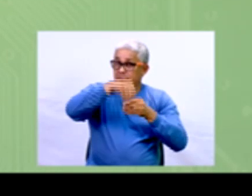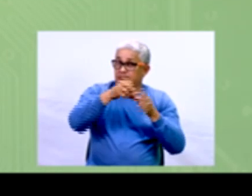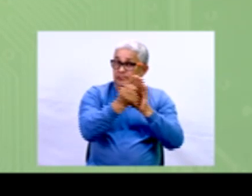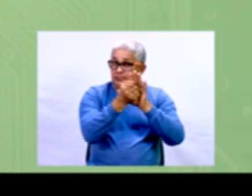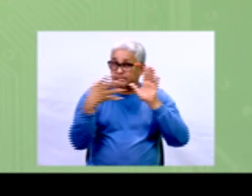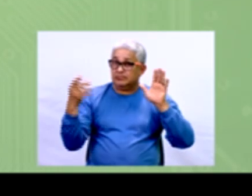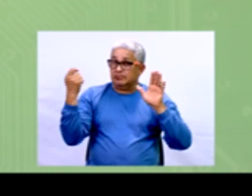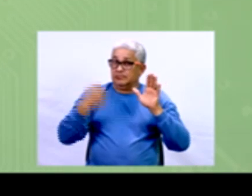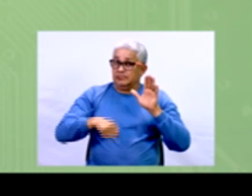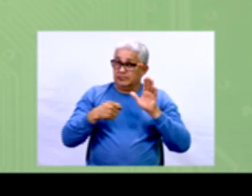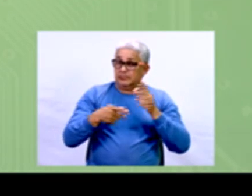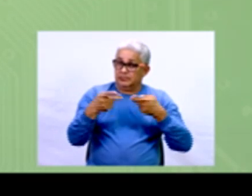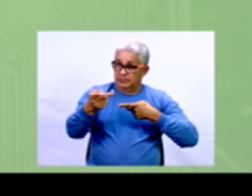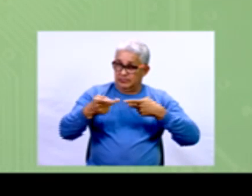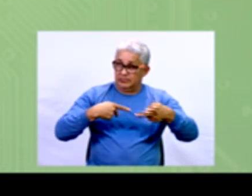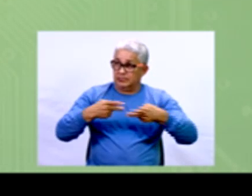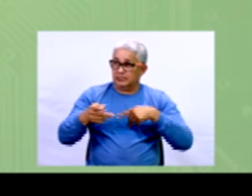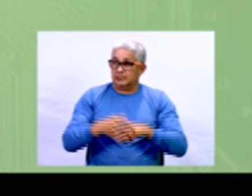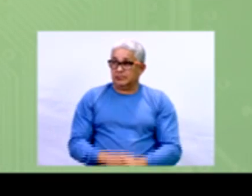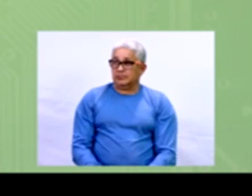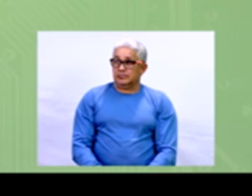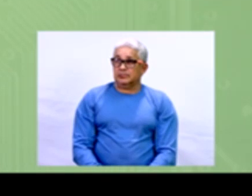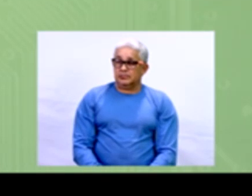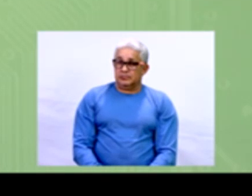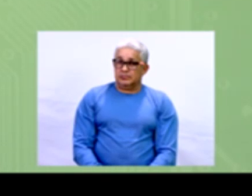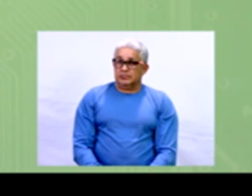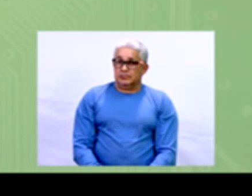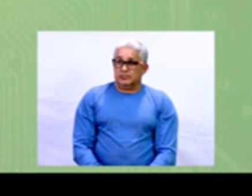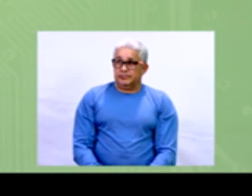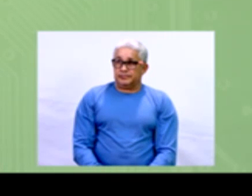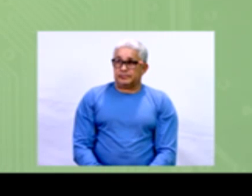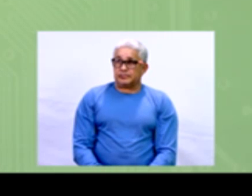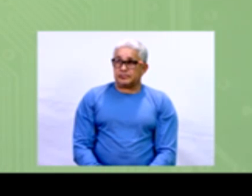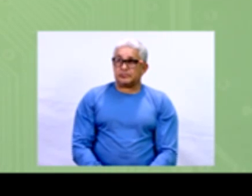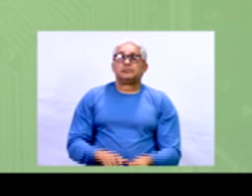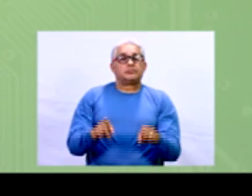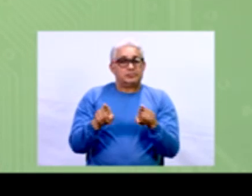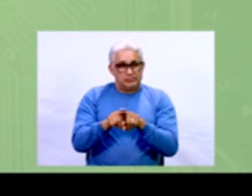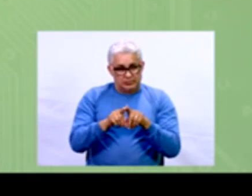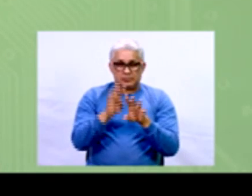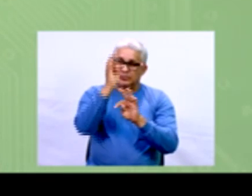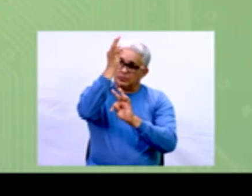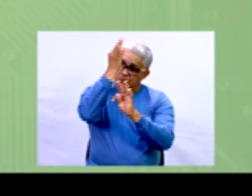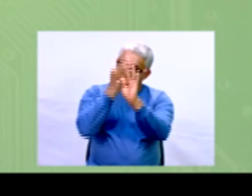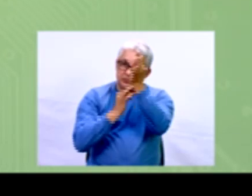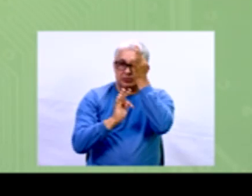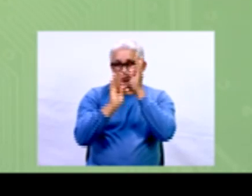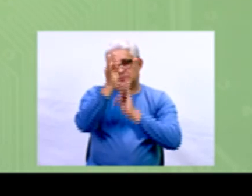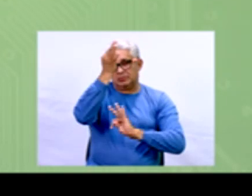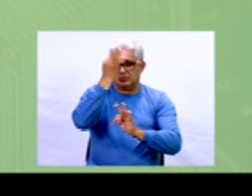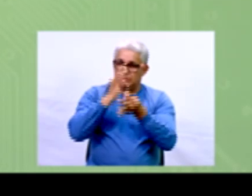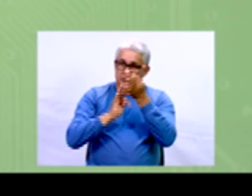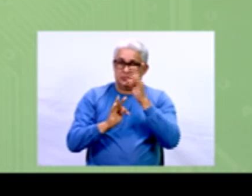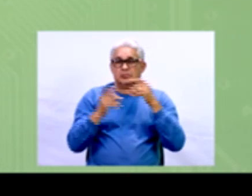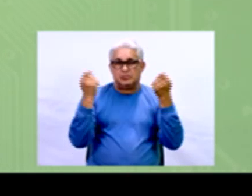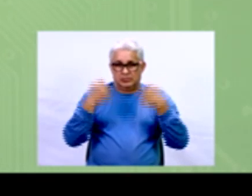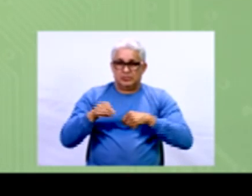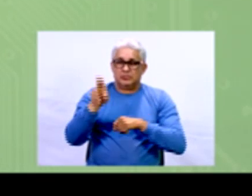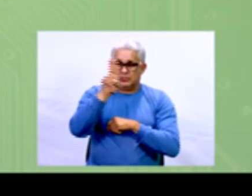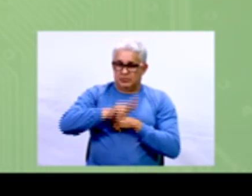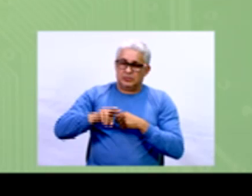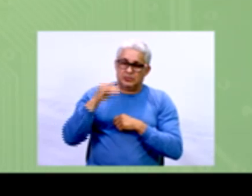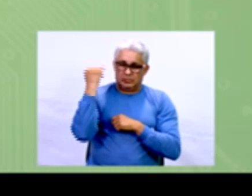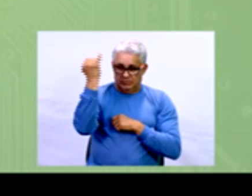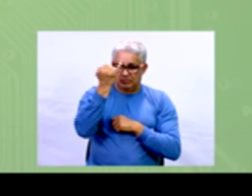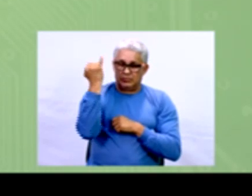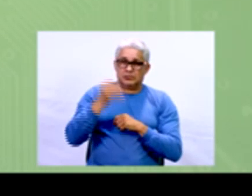preciso planejar. E como eu já citei aqui em cima, a criatividade e a tecnologia também são requisitos muito importantes.